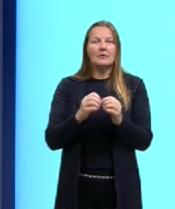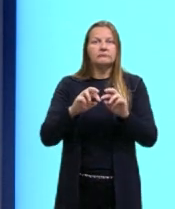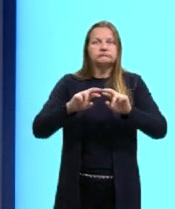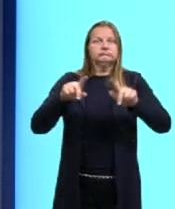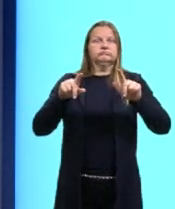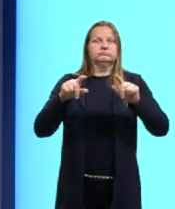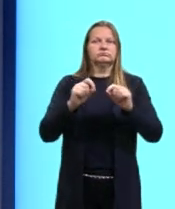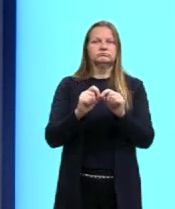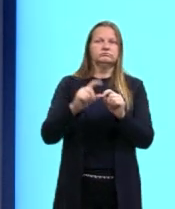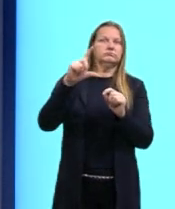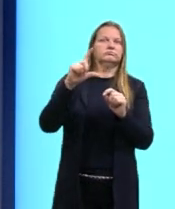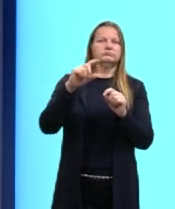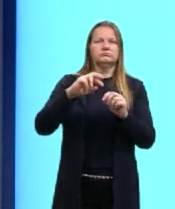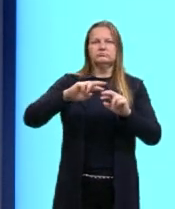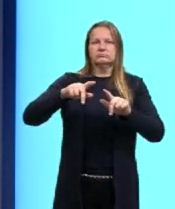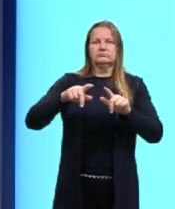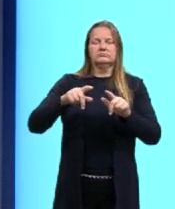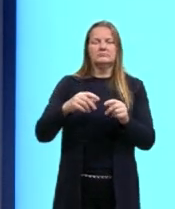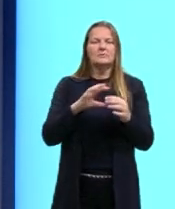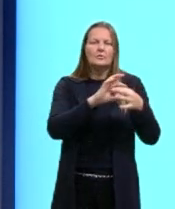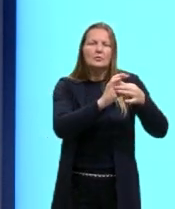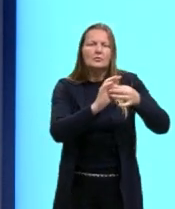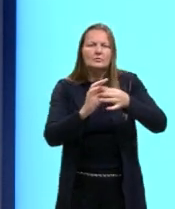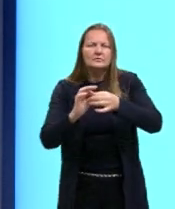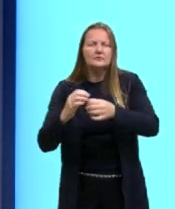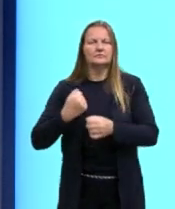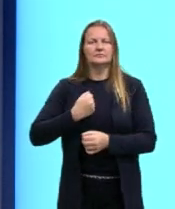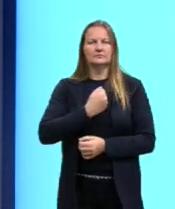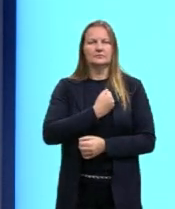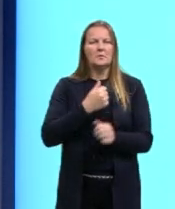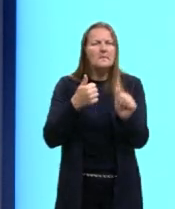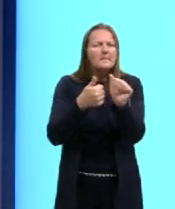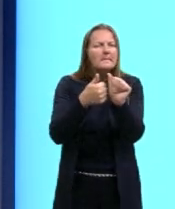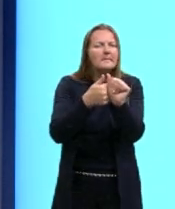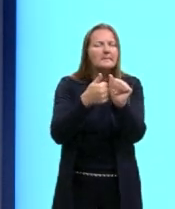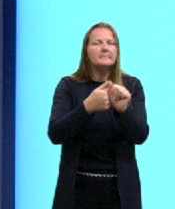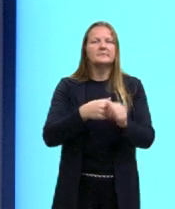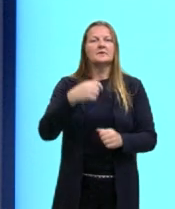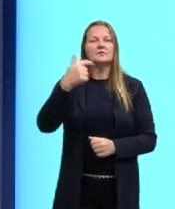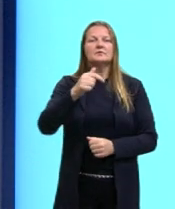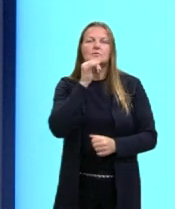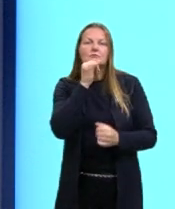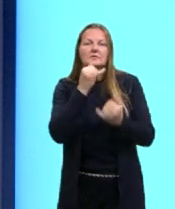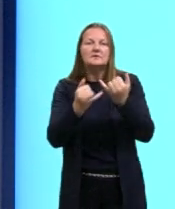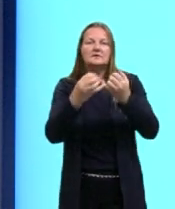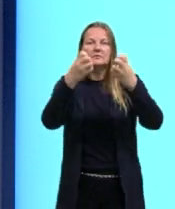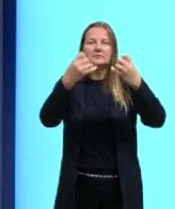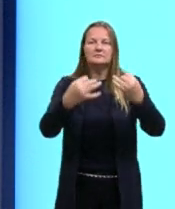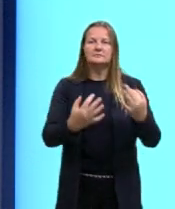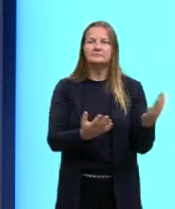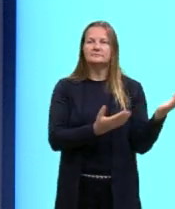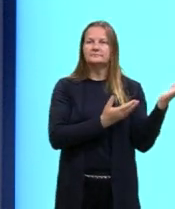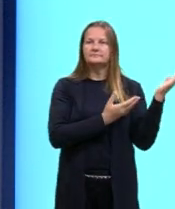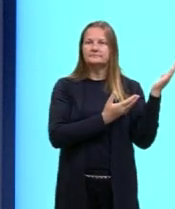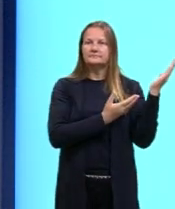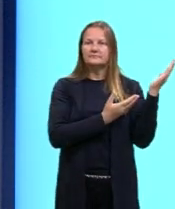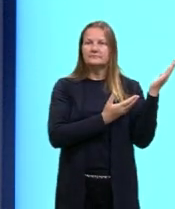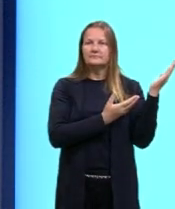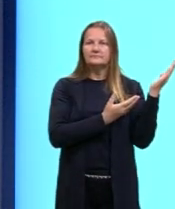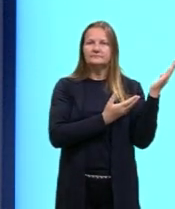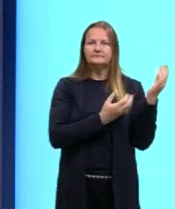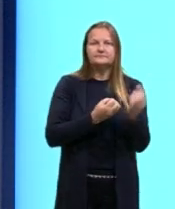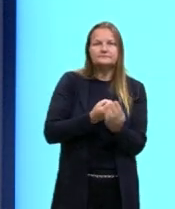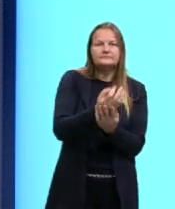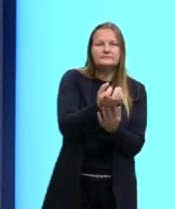que fogem muito né daquele contexto E aí nós temos o segundo exemplo que nós chamamos ali de distribuição